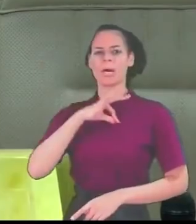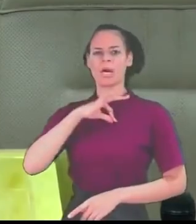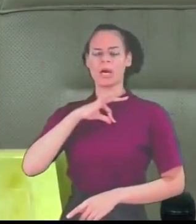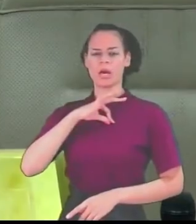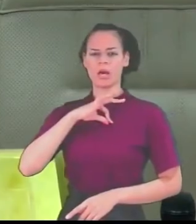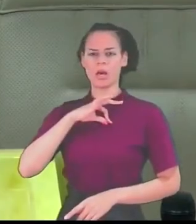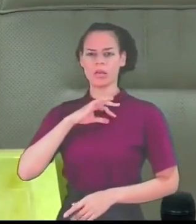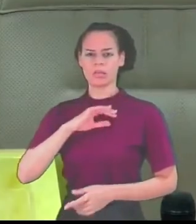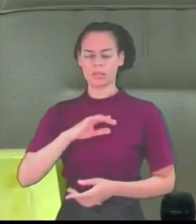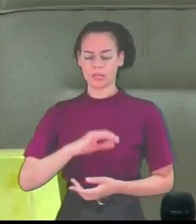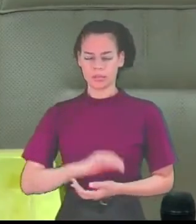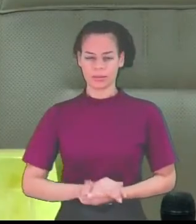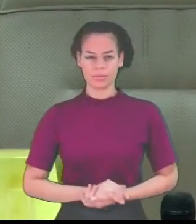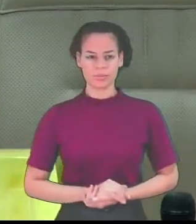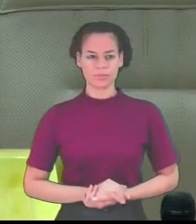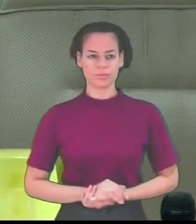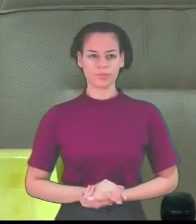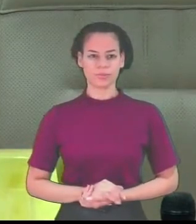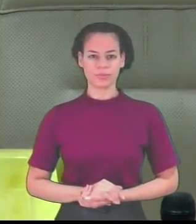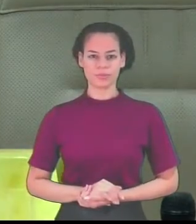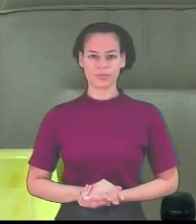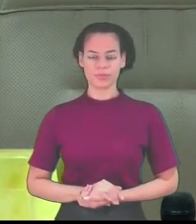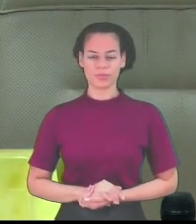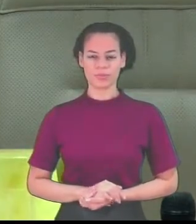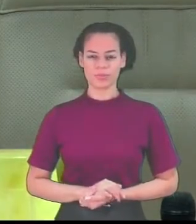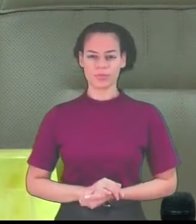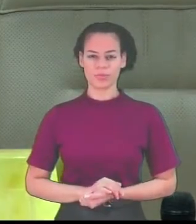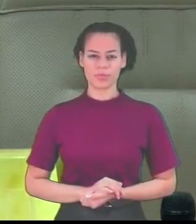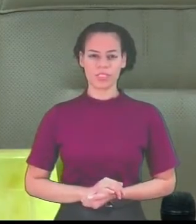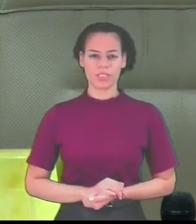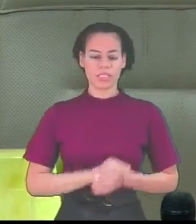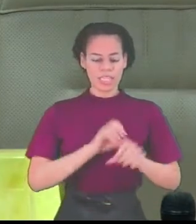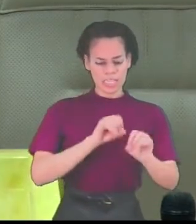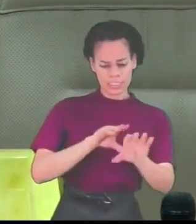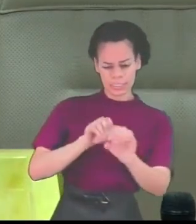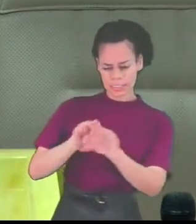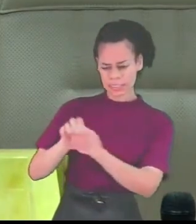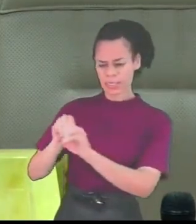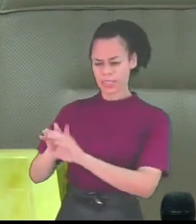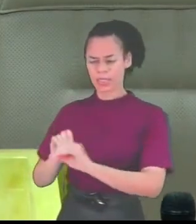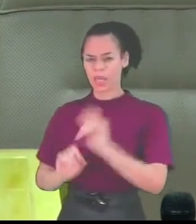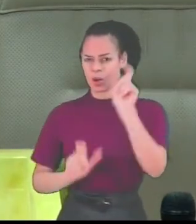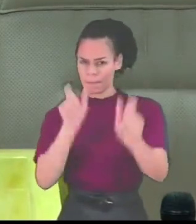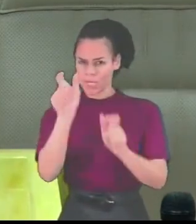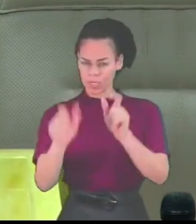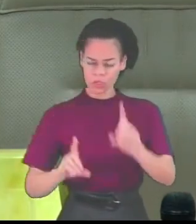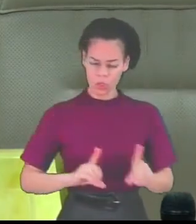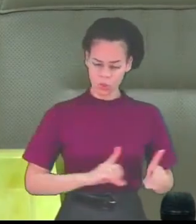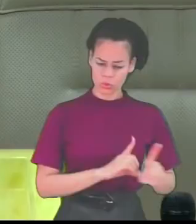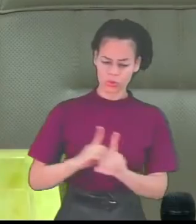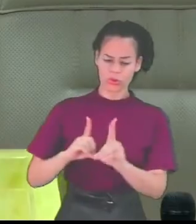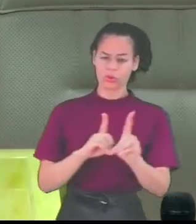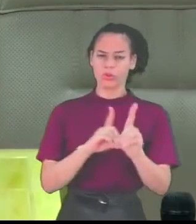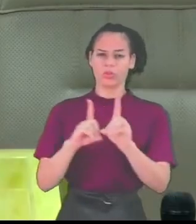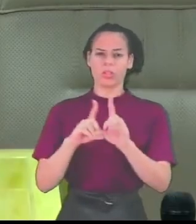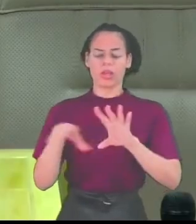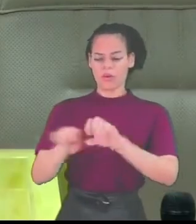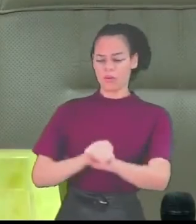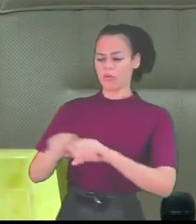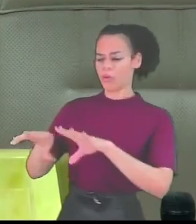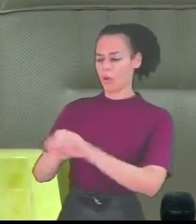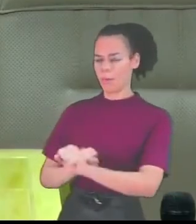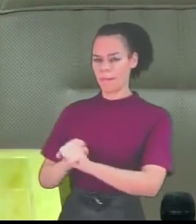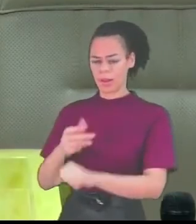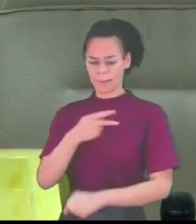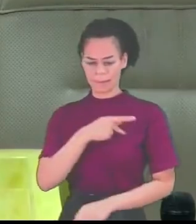Deus o que fizeram discípulos o de formar um pastores que